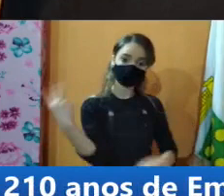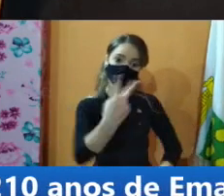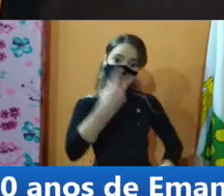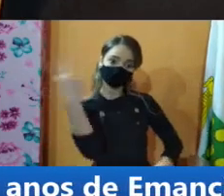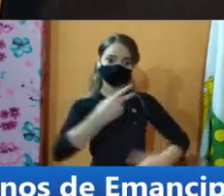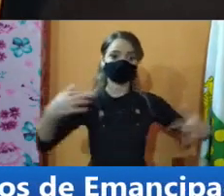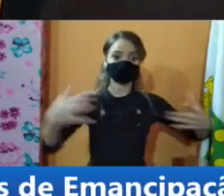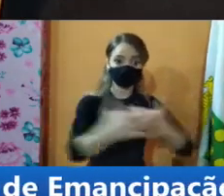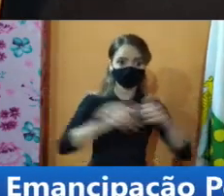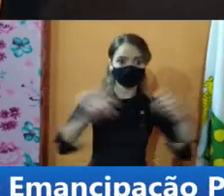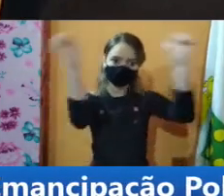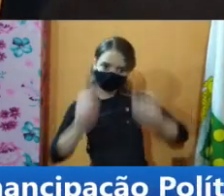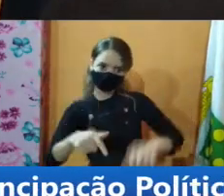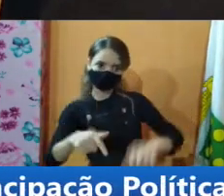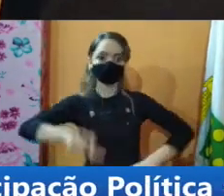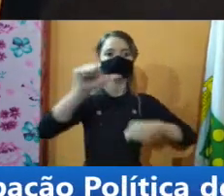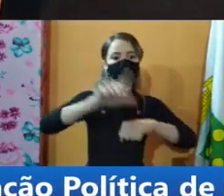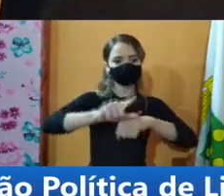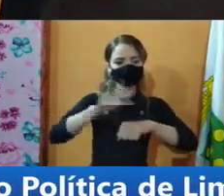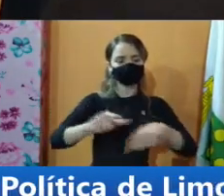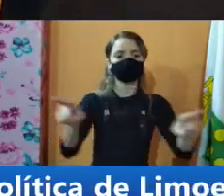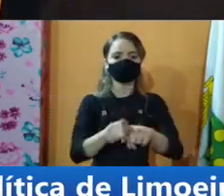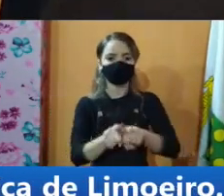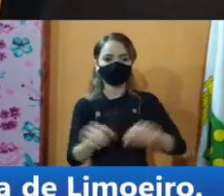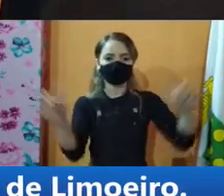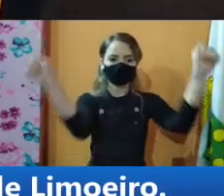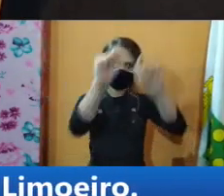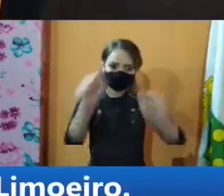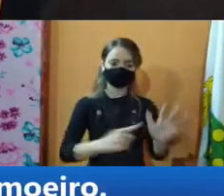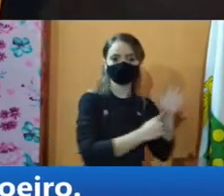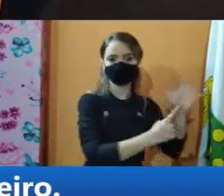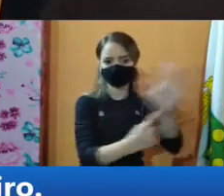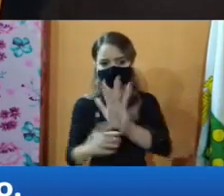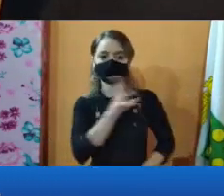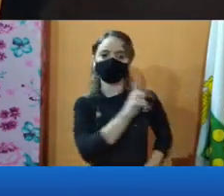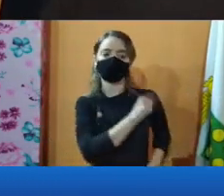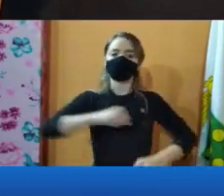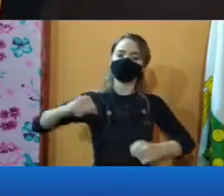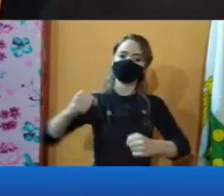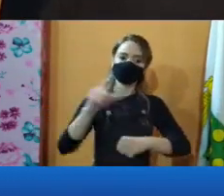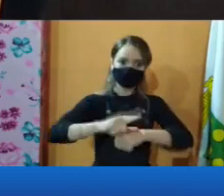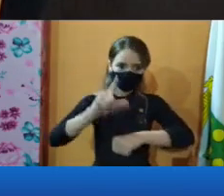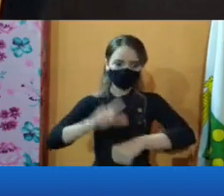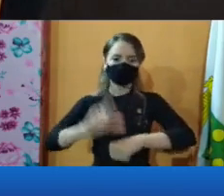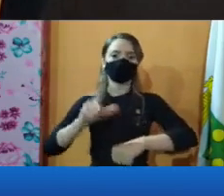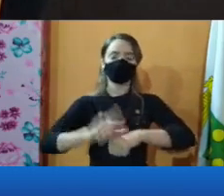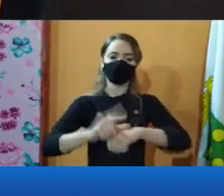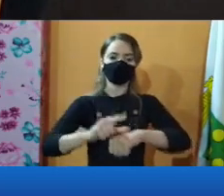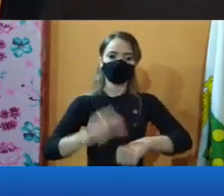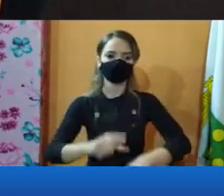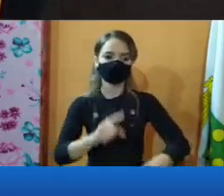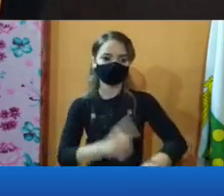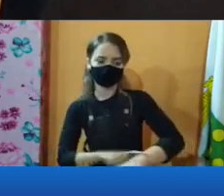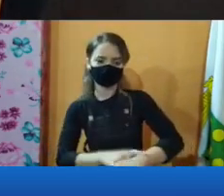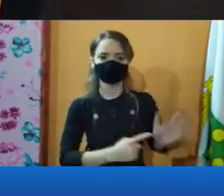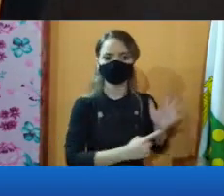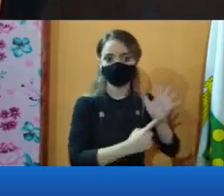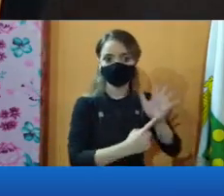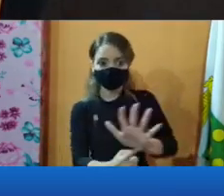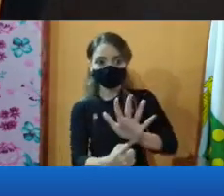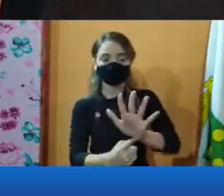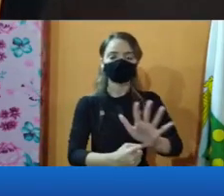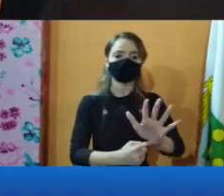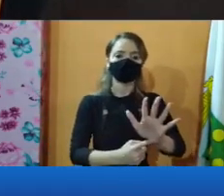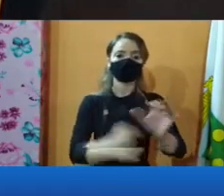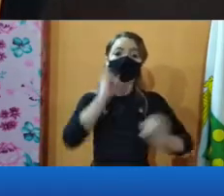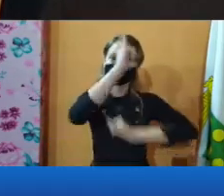produções culturais dos artistas da nossa cidade, que com sua arte demonstram o amor à nossa cidade. A realização da mostra vem por meio